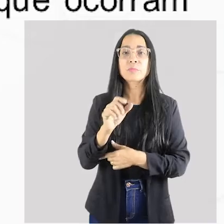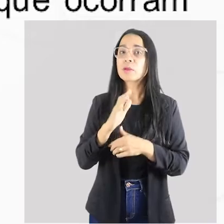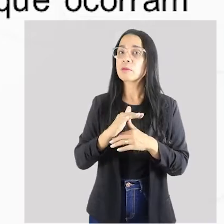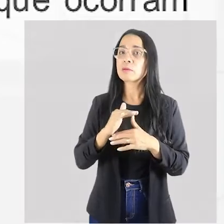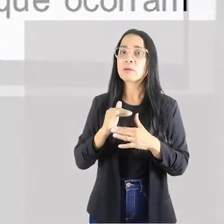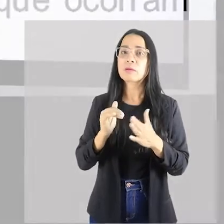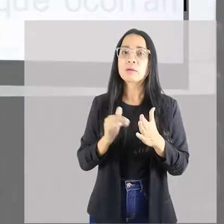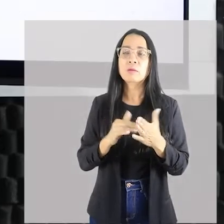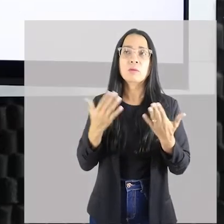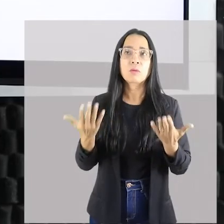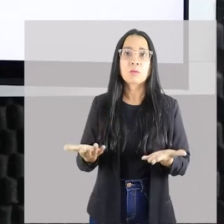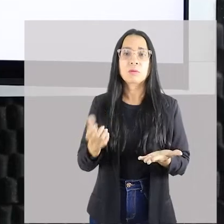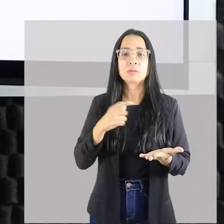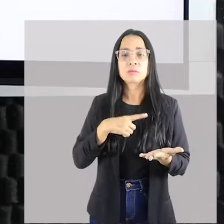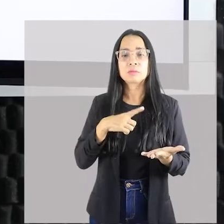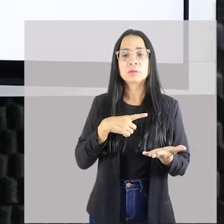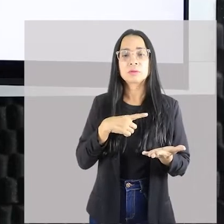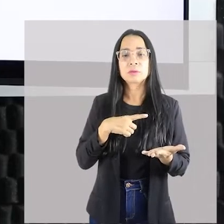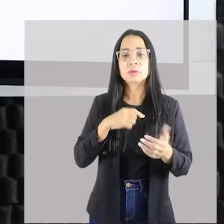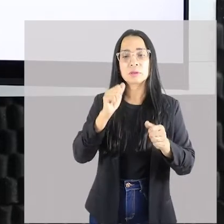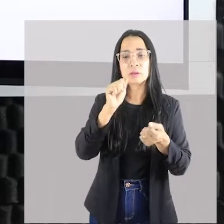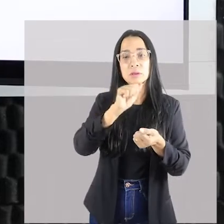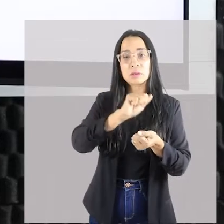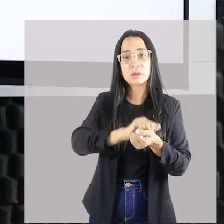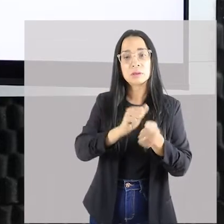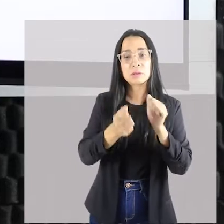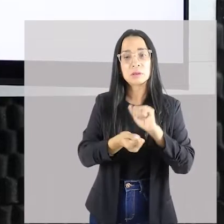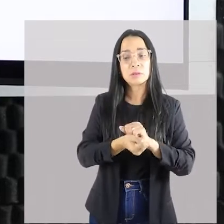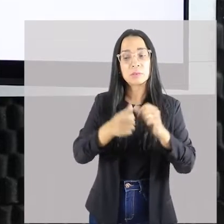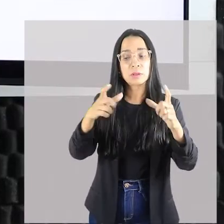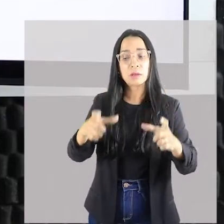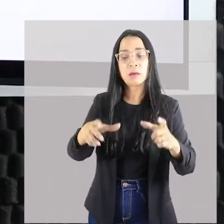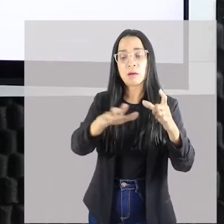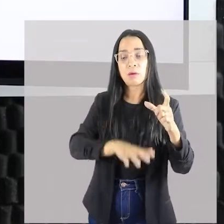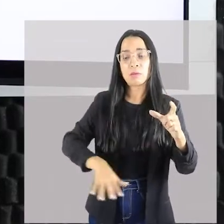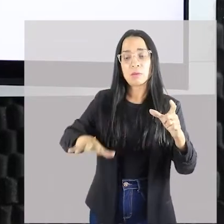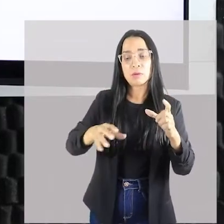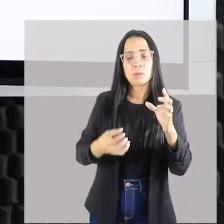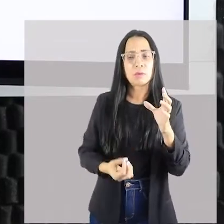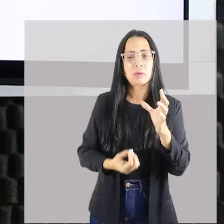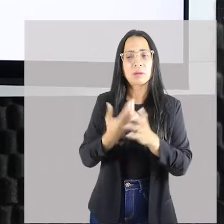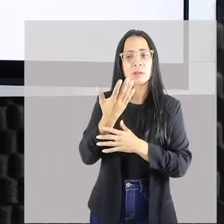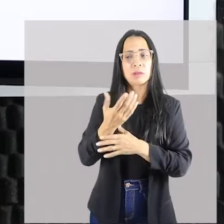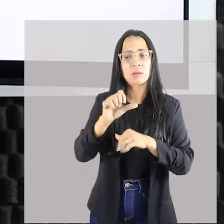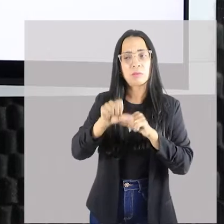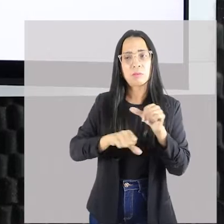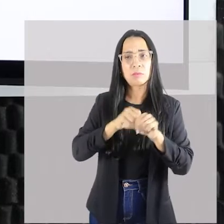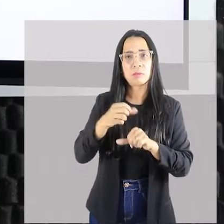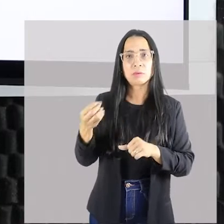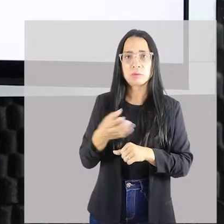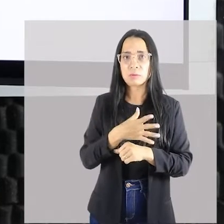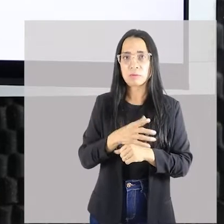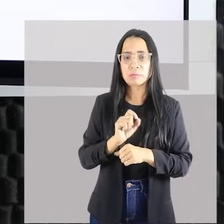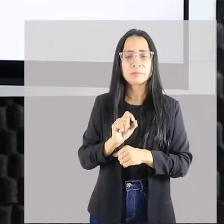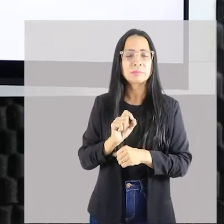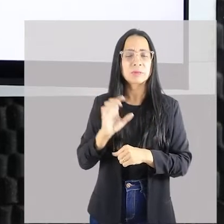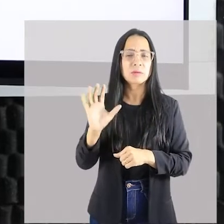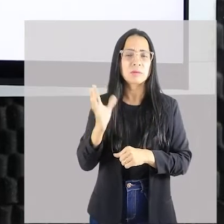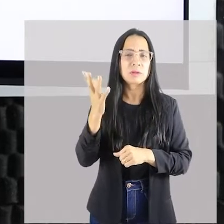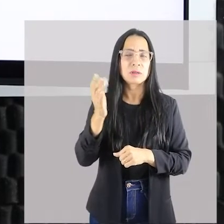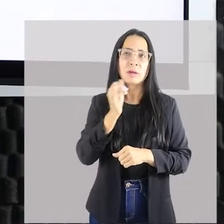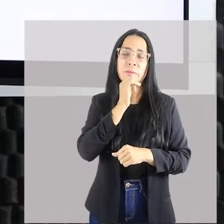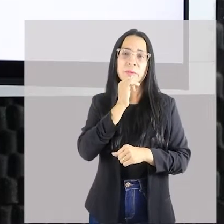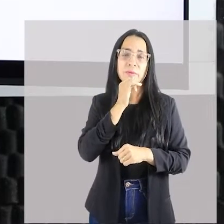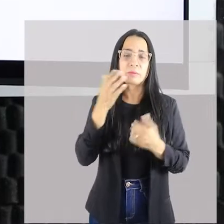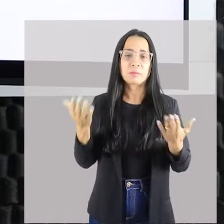toda vez que você tenta se adaptar ao ambiente, você cria uma mutação nova. Será que isso vai acontecer? Vou dar um